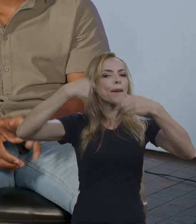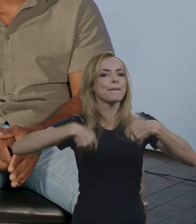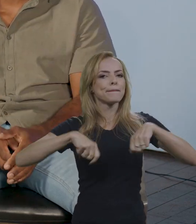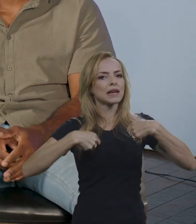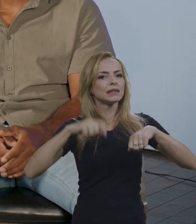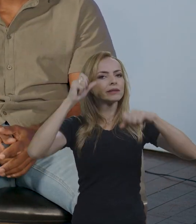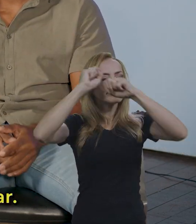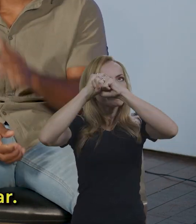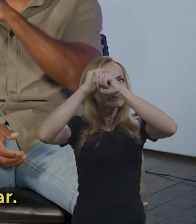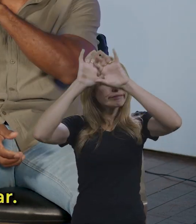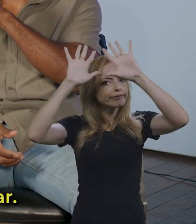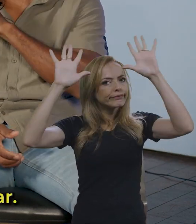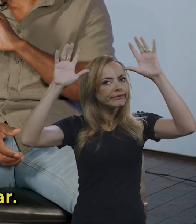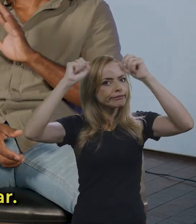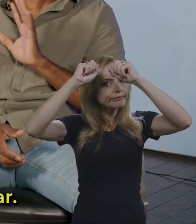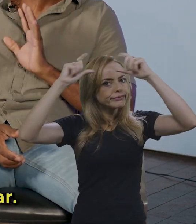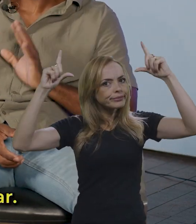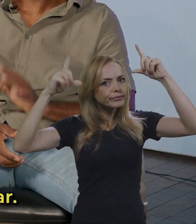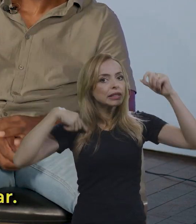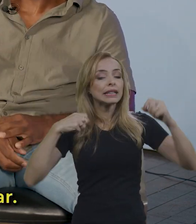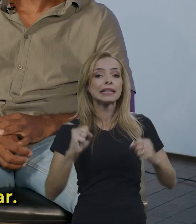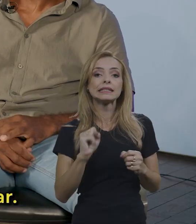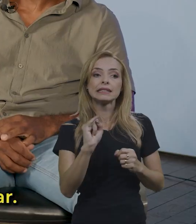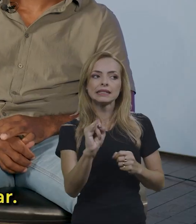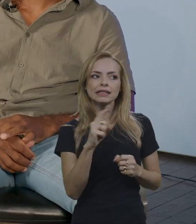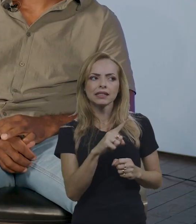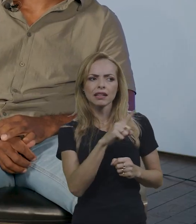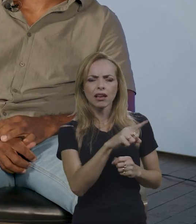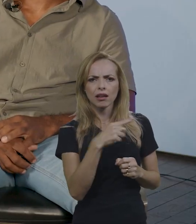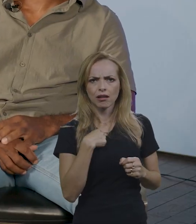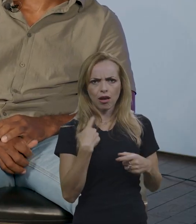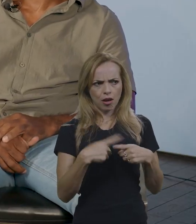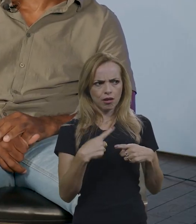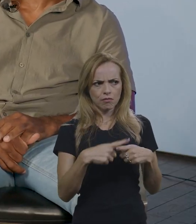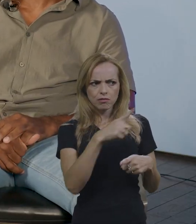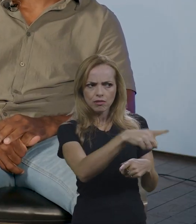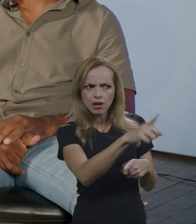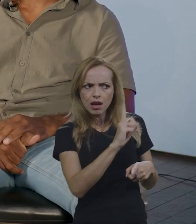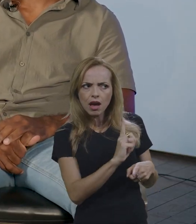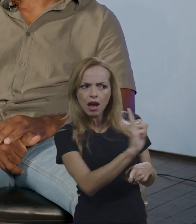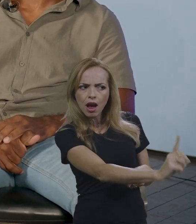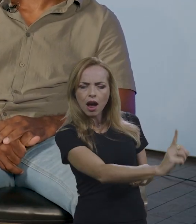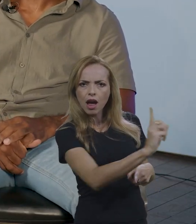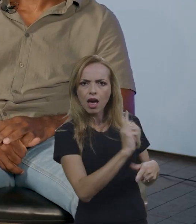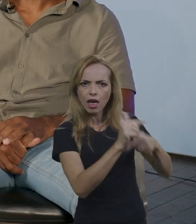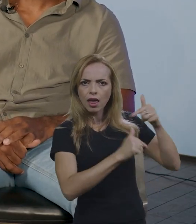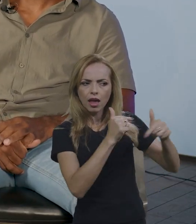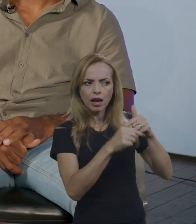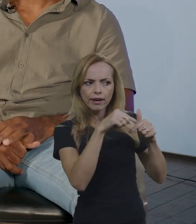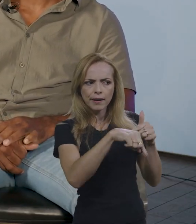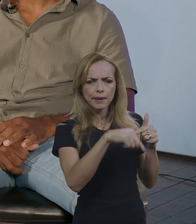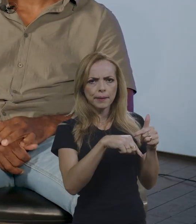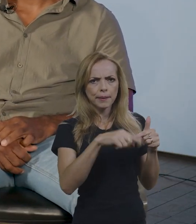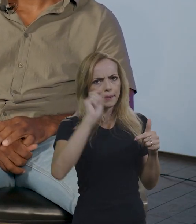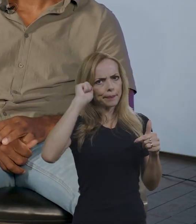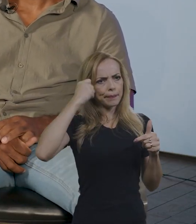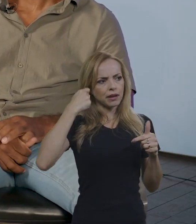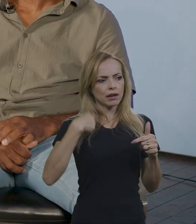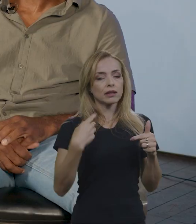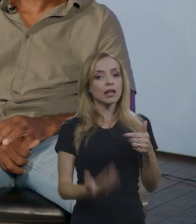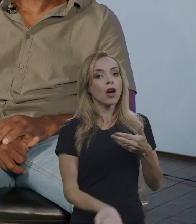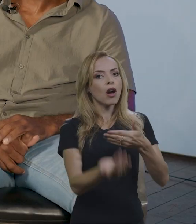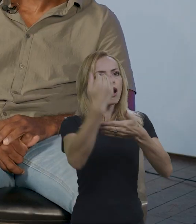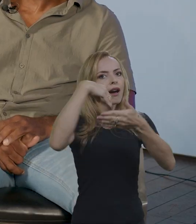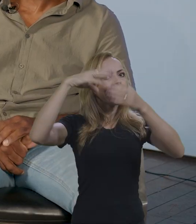ali. Tem que estar ali. Se está aqui, já começa a incomodar. Não, por que ele está aqui? Sim. Não, mas não, ele é amigo